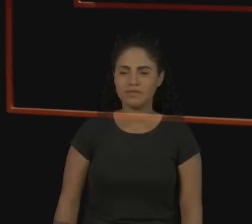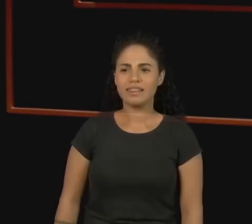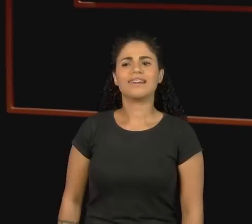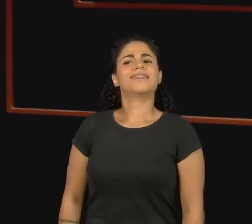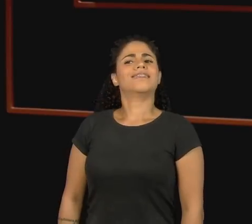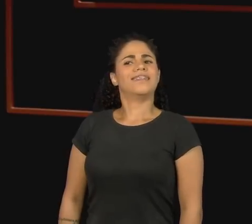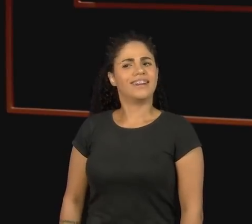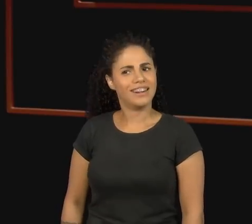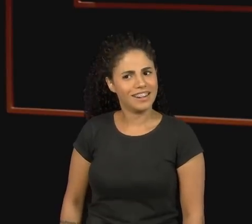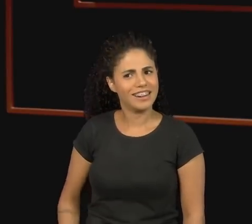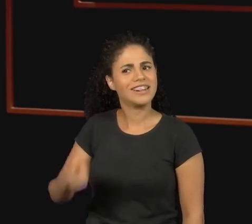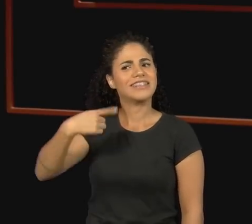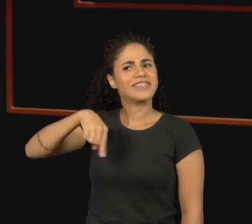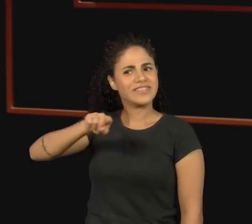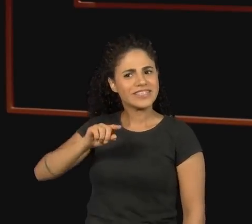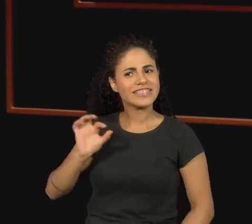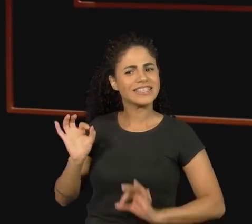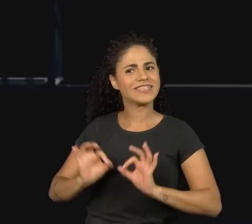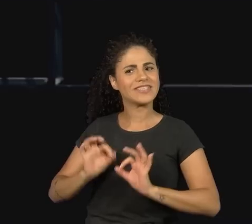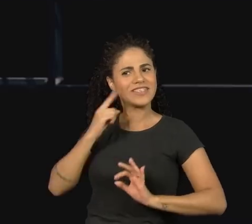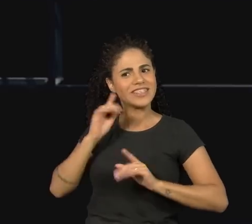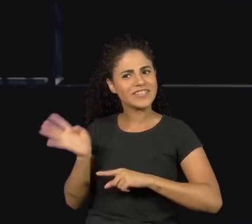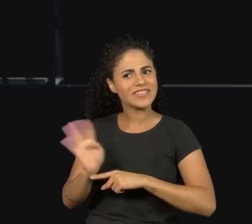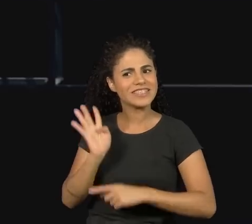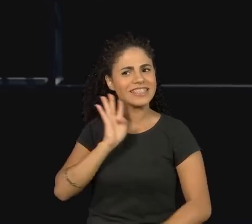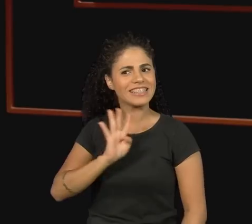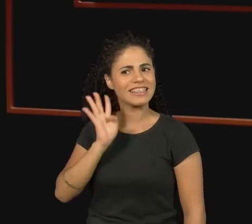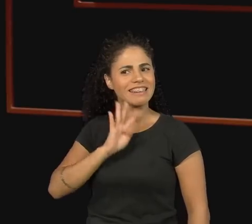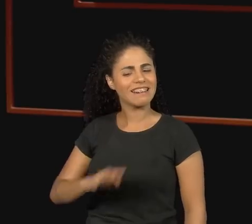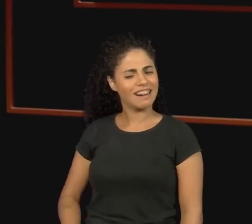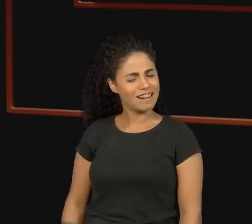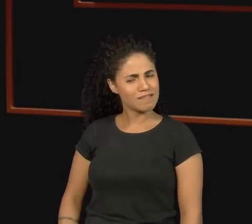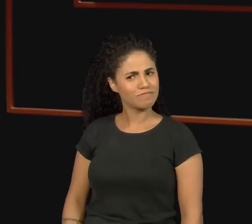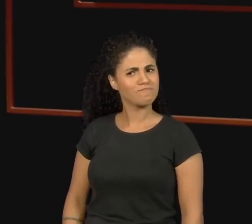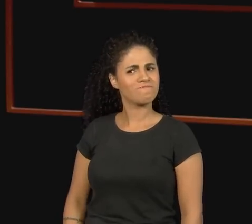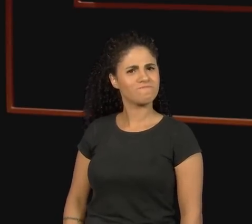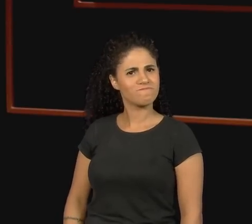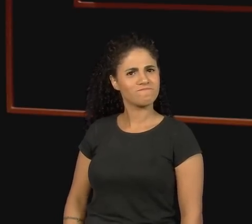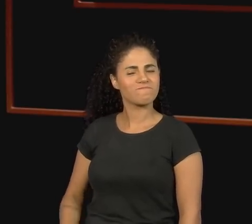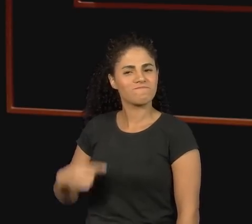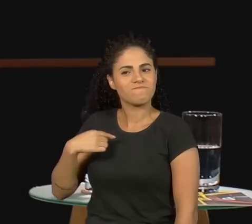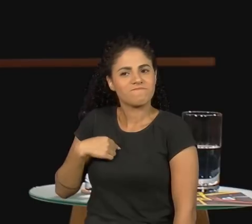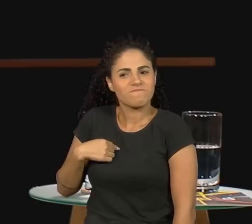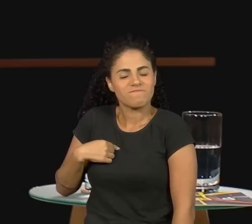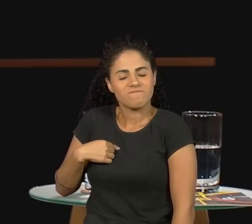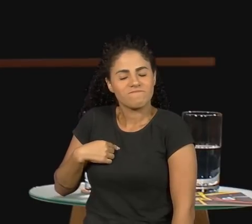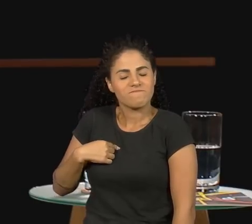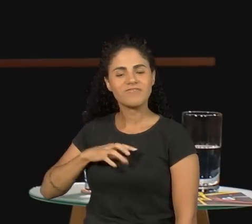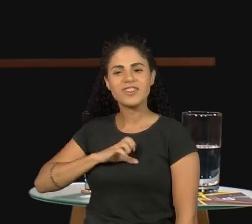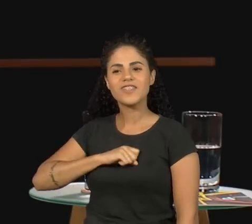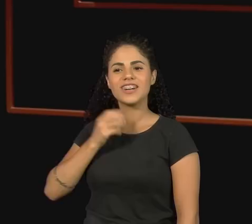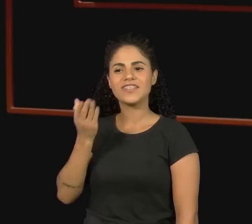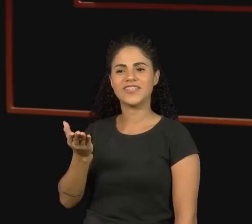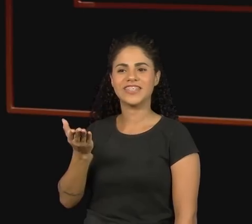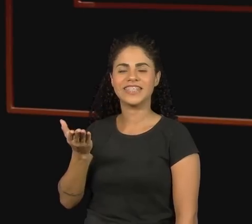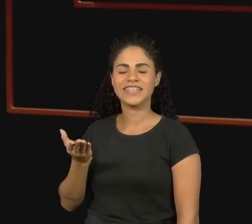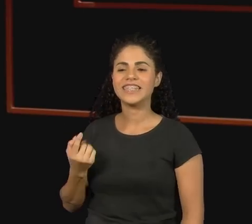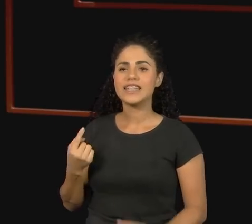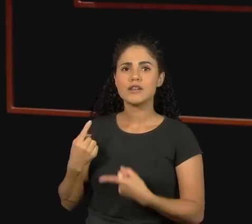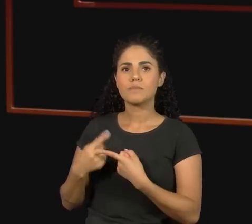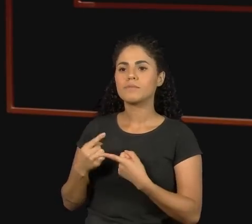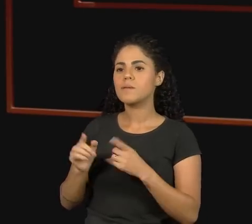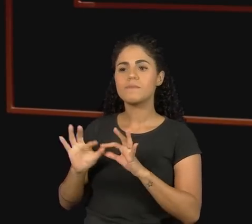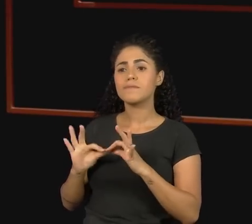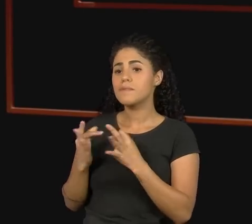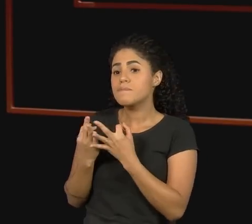Gente, vocês são terríveis. Que coisa, meu sol e minha lua. Não tenho o que dizer. Uma